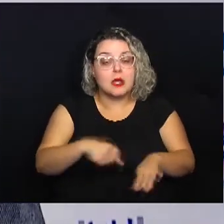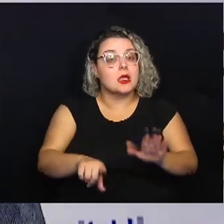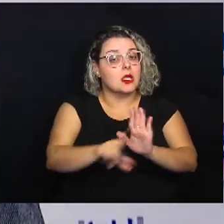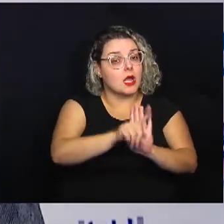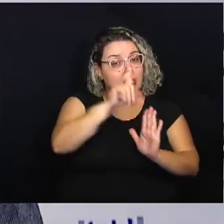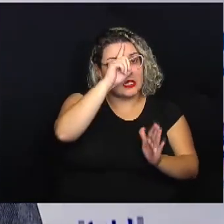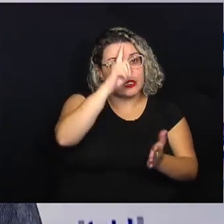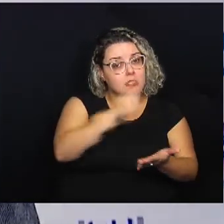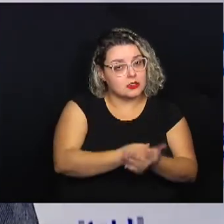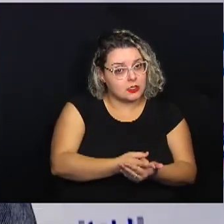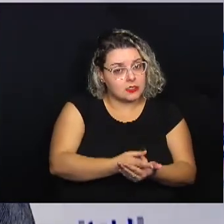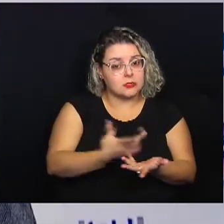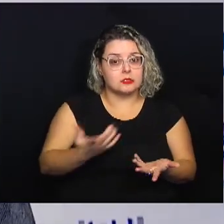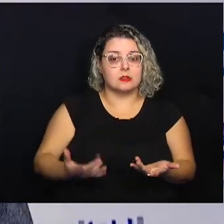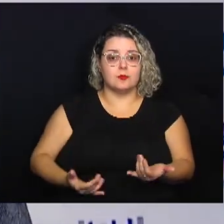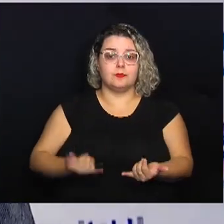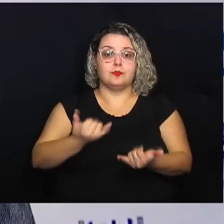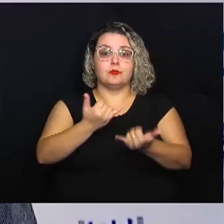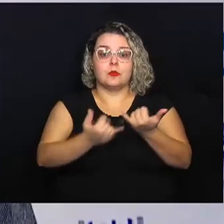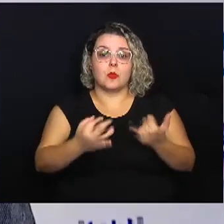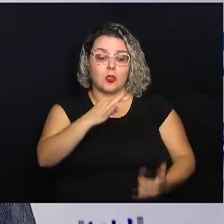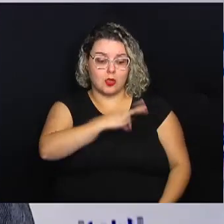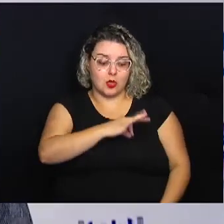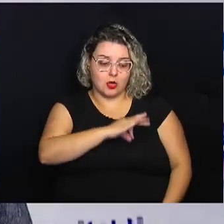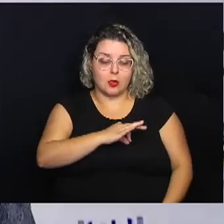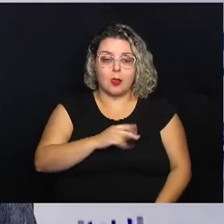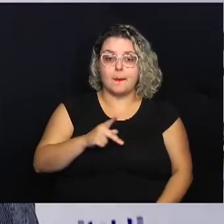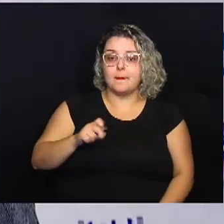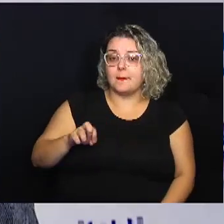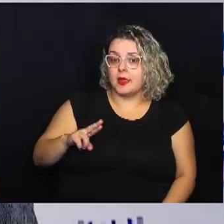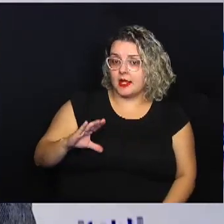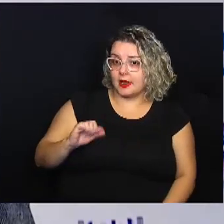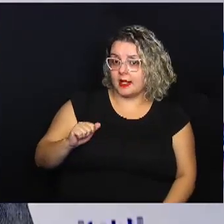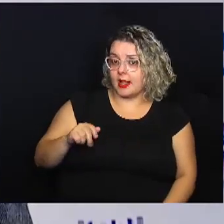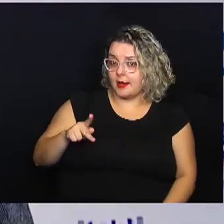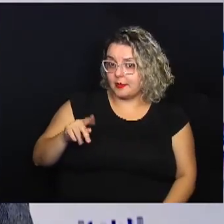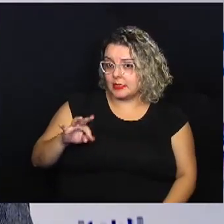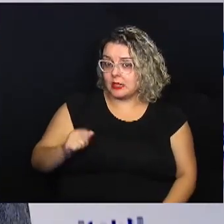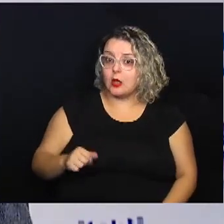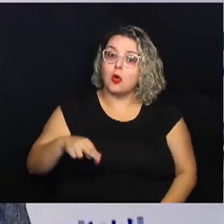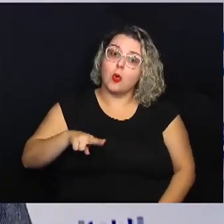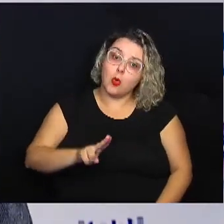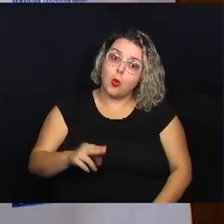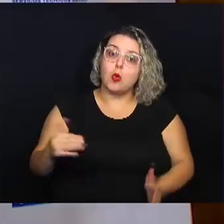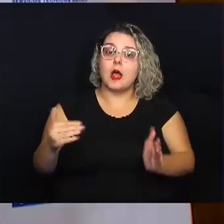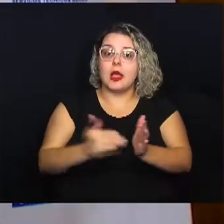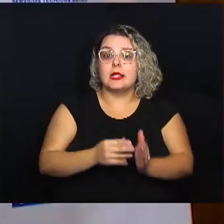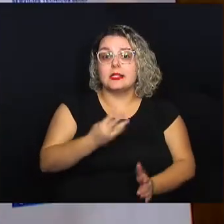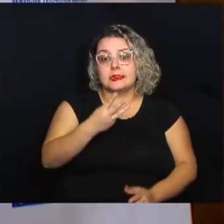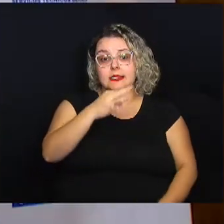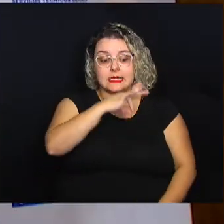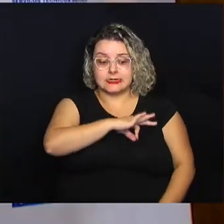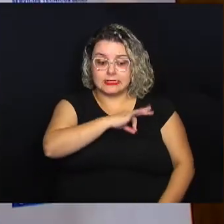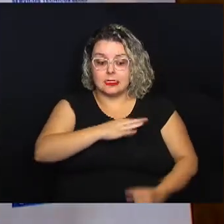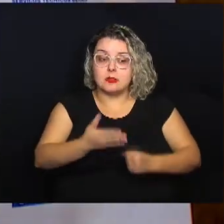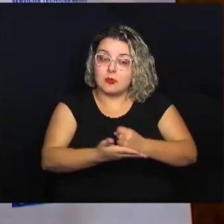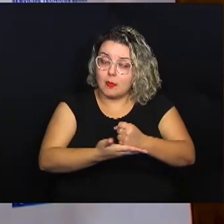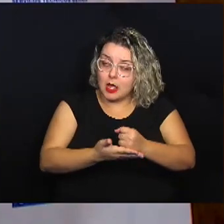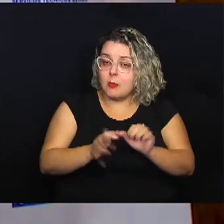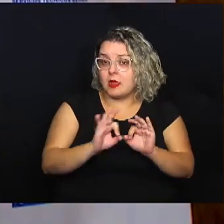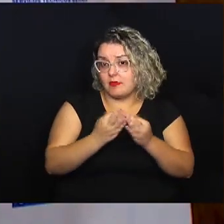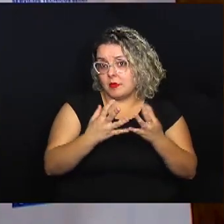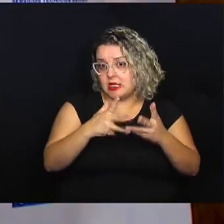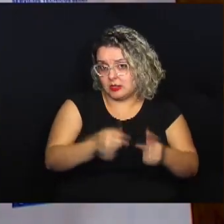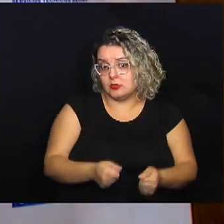determina, meio salário mínimo per capita ou até 3 salários mínimos por renda familiar. Ainda segundo o presidente